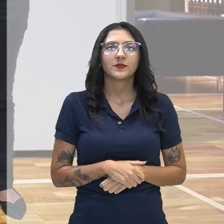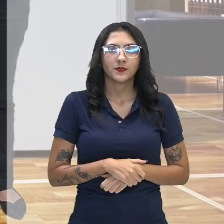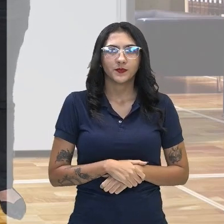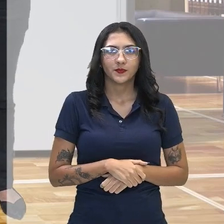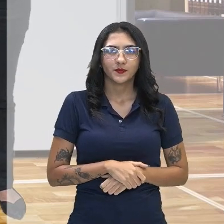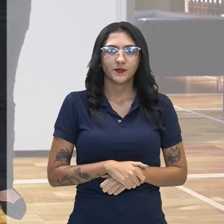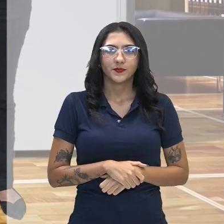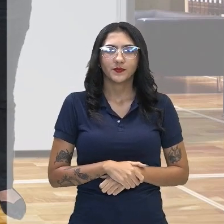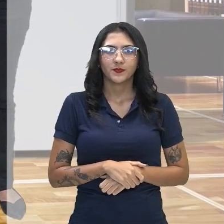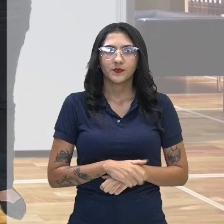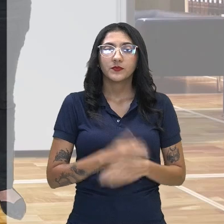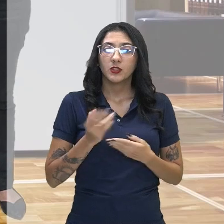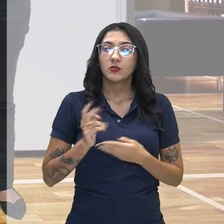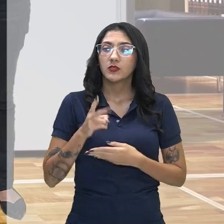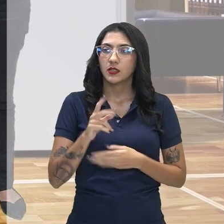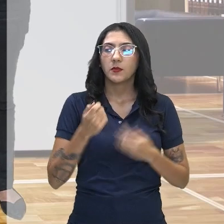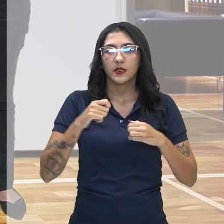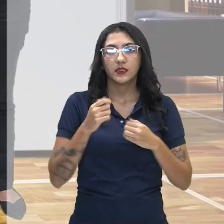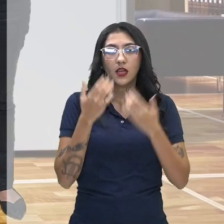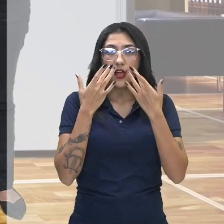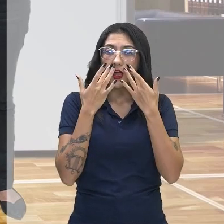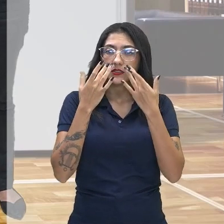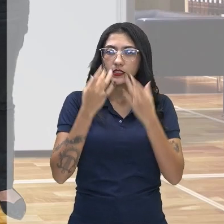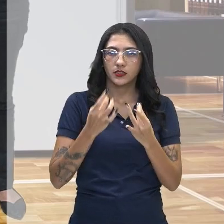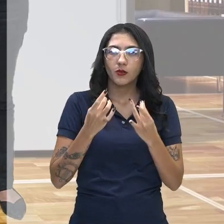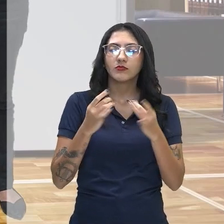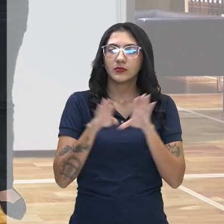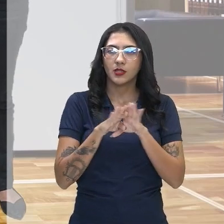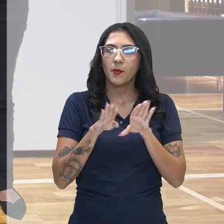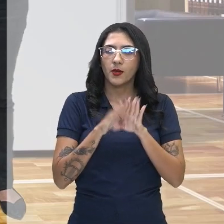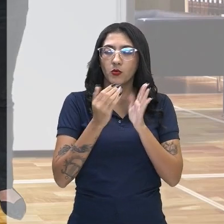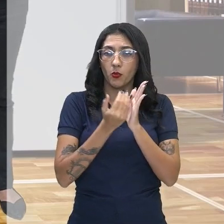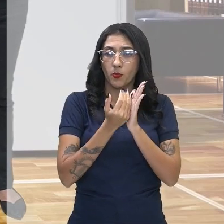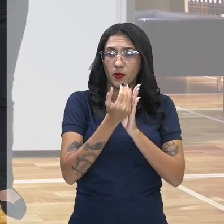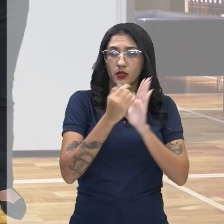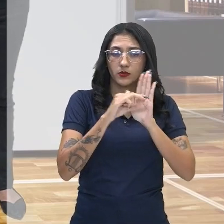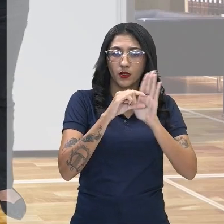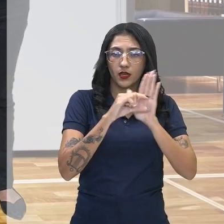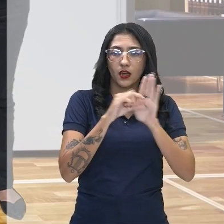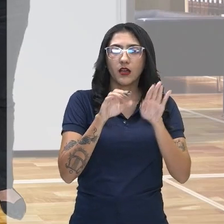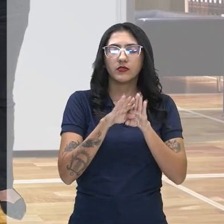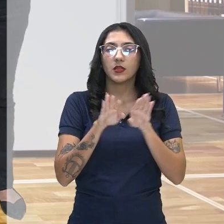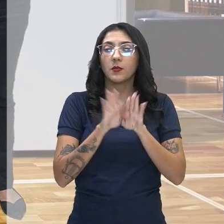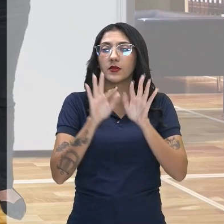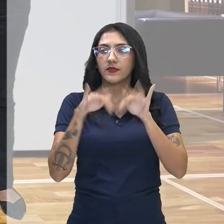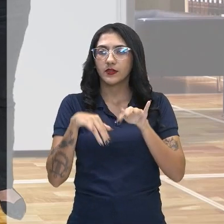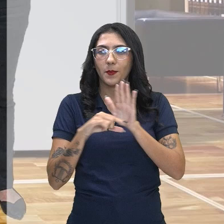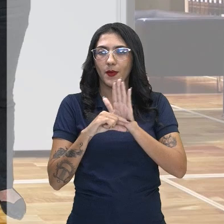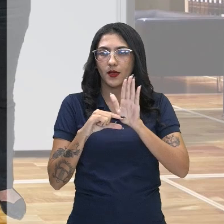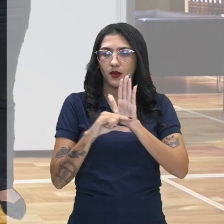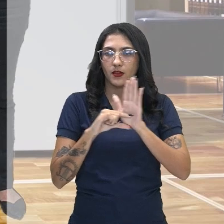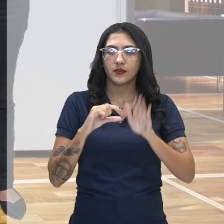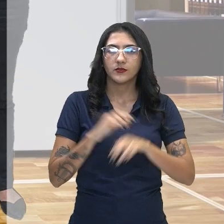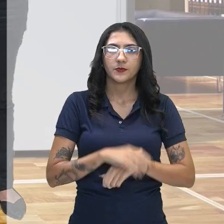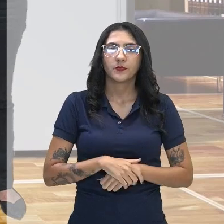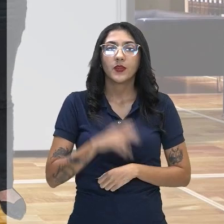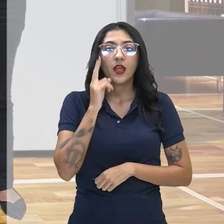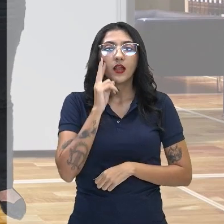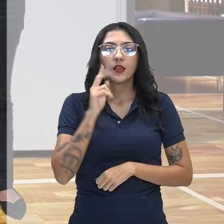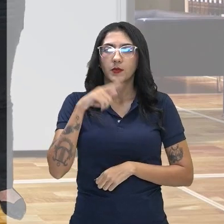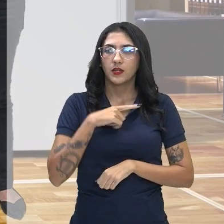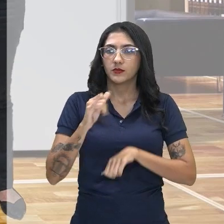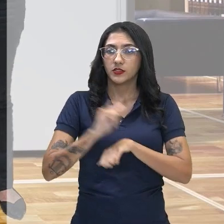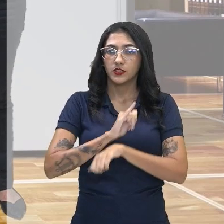right? Então, a gente sempre dá uma olhadinha também lá no primeiro e último parágrafos. Lembre-se, é uma estratégia